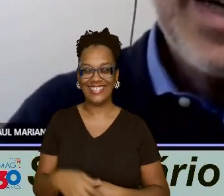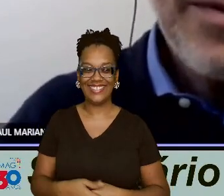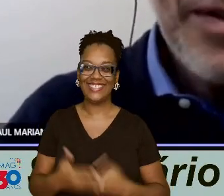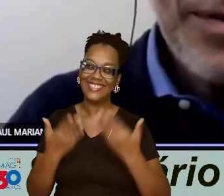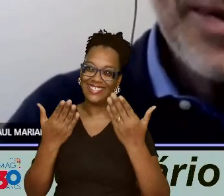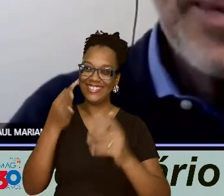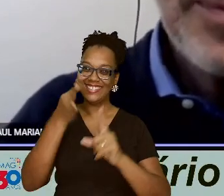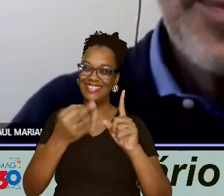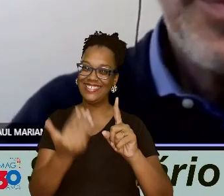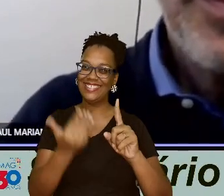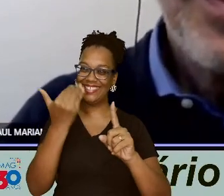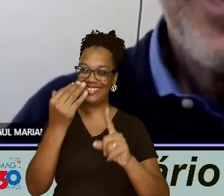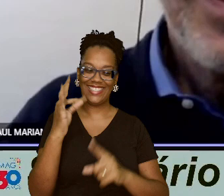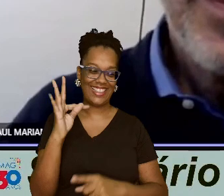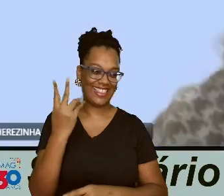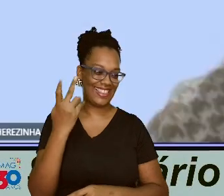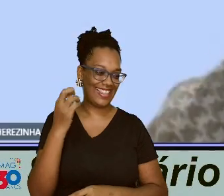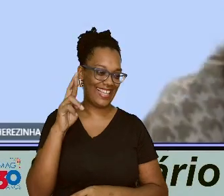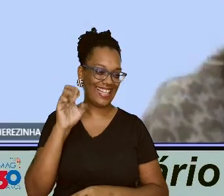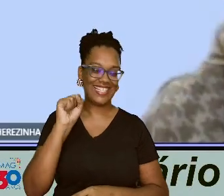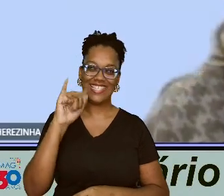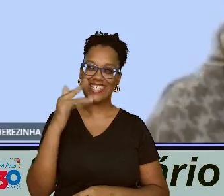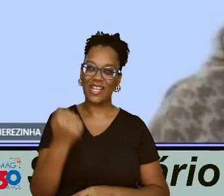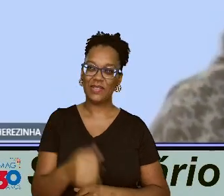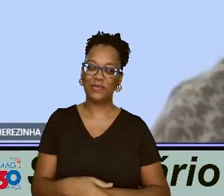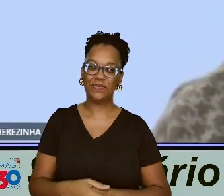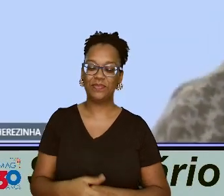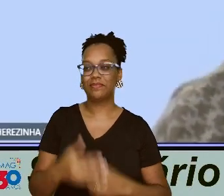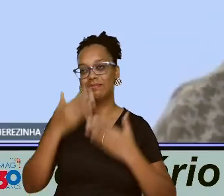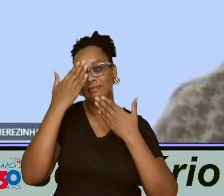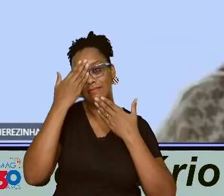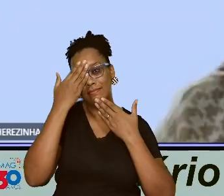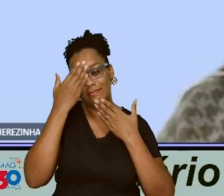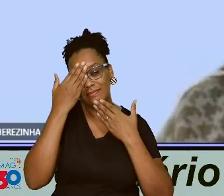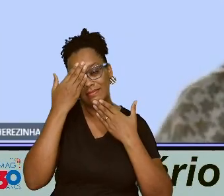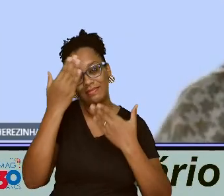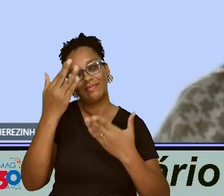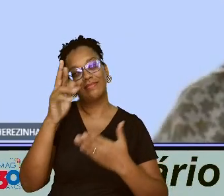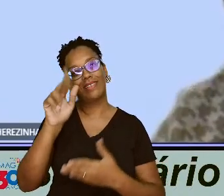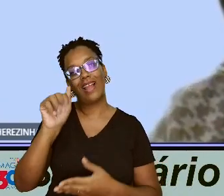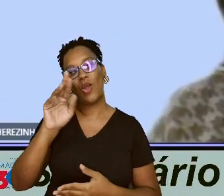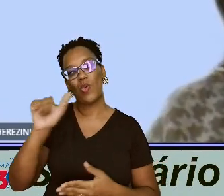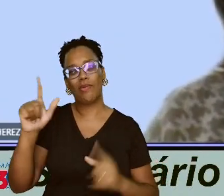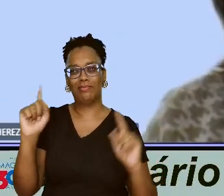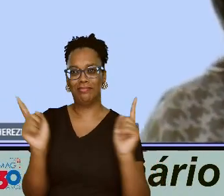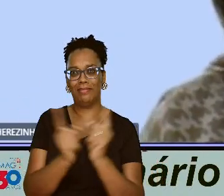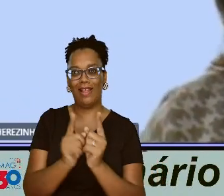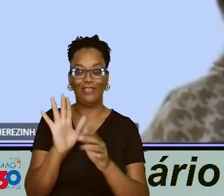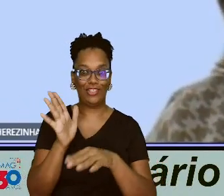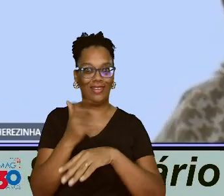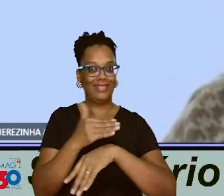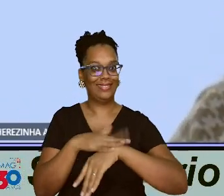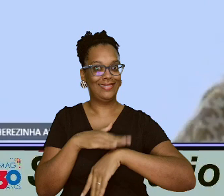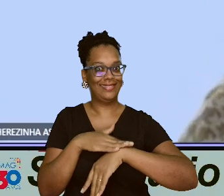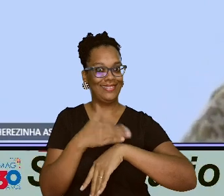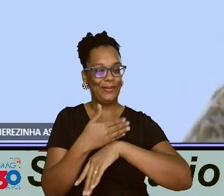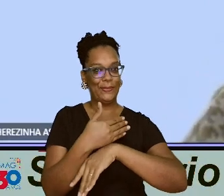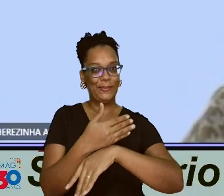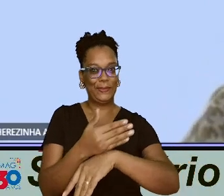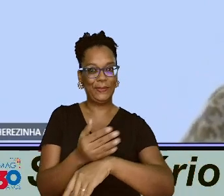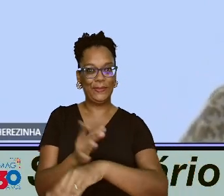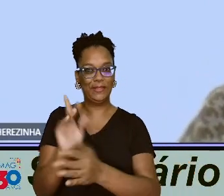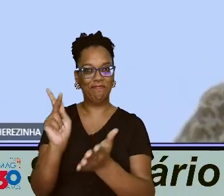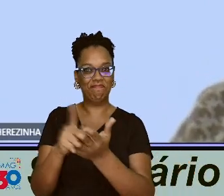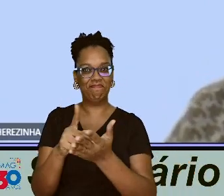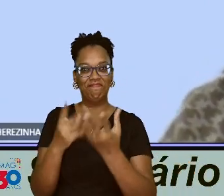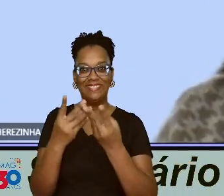a palavra é sua. Obrigada, Raul. Você é muito breve, porque, de fato, o tempo se